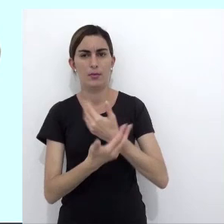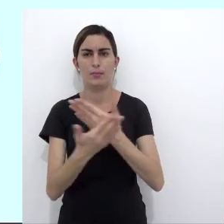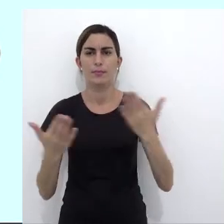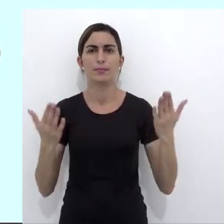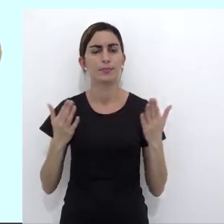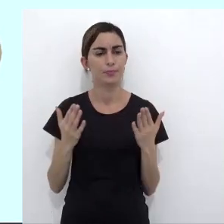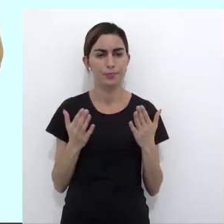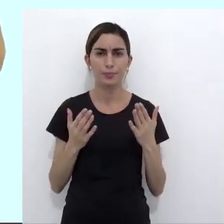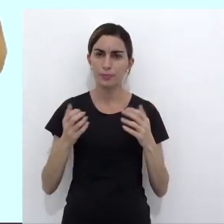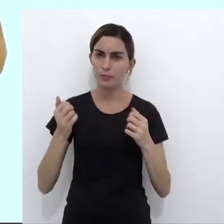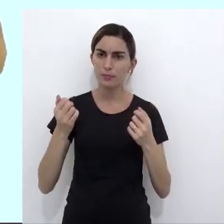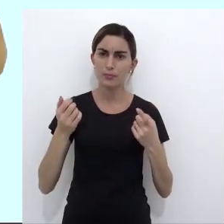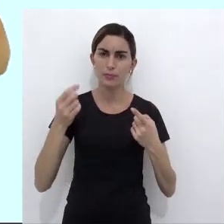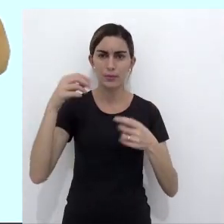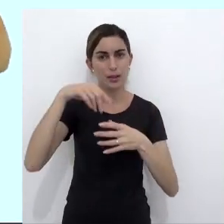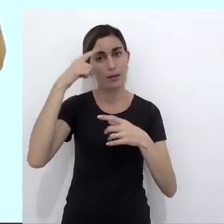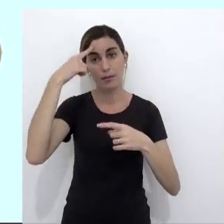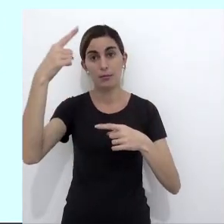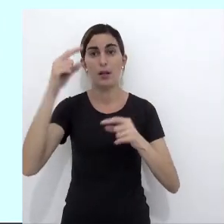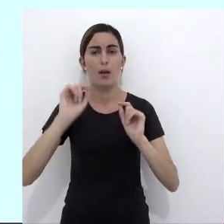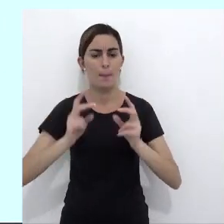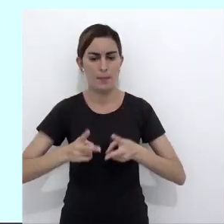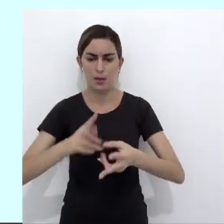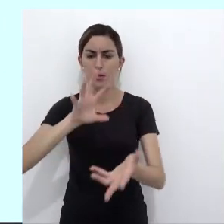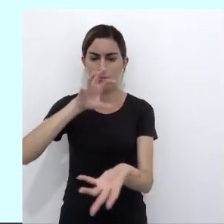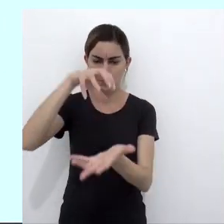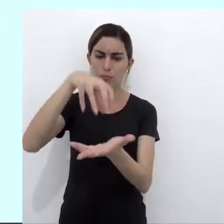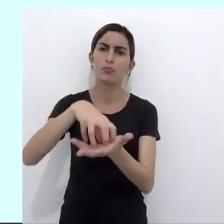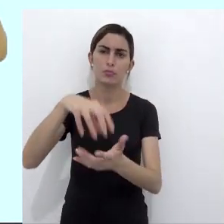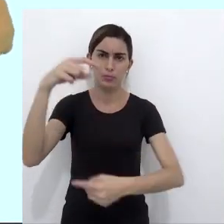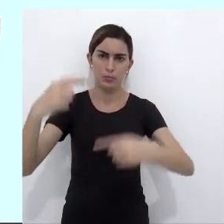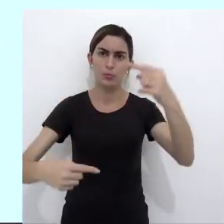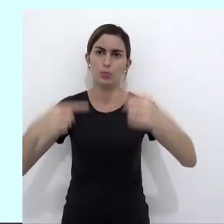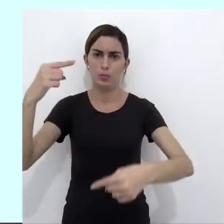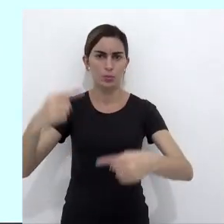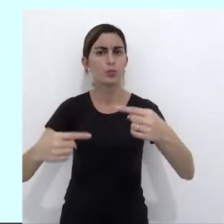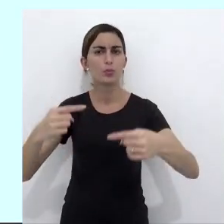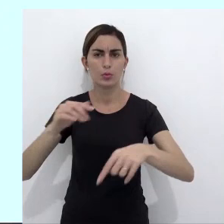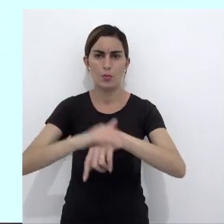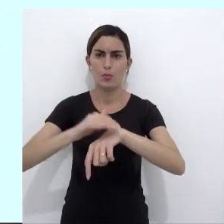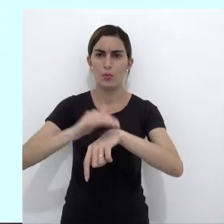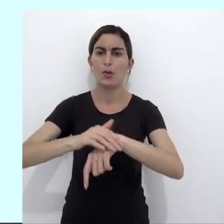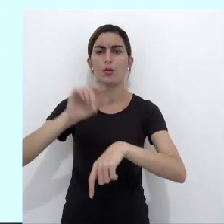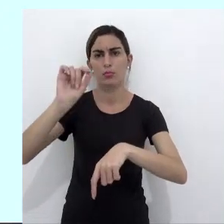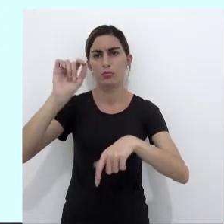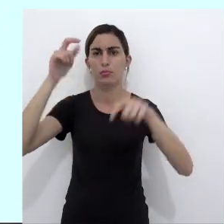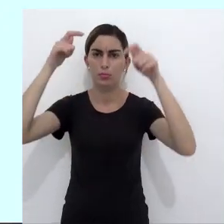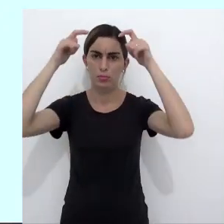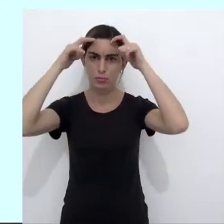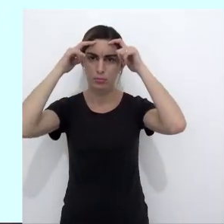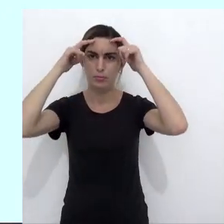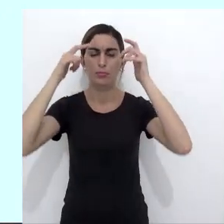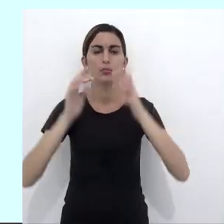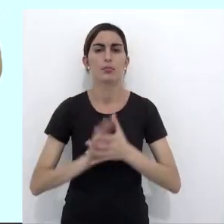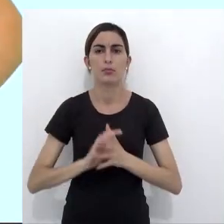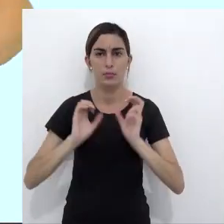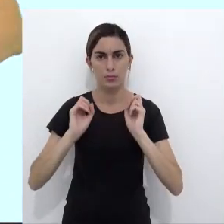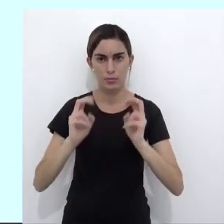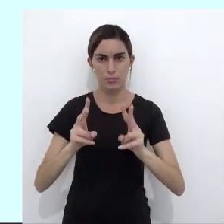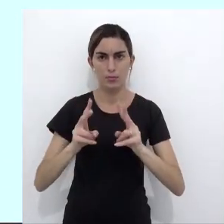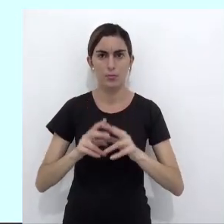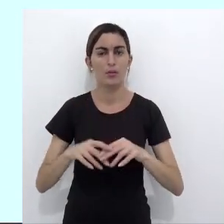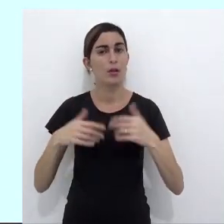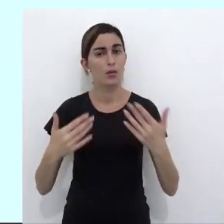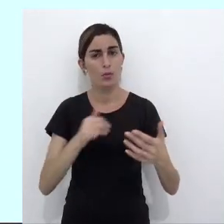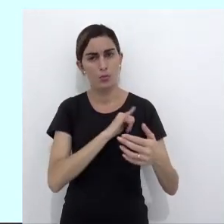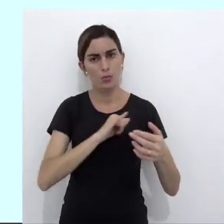anarquia política no Brasil. A ideia era manter o centralismo político nas mãos do imperador.